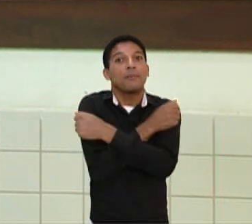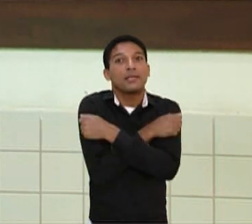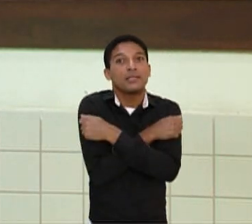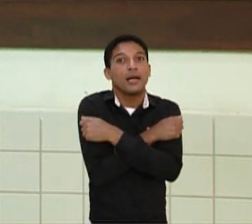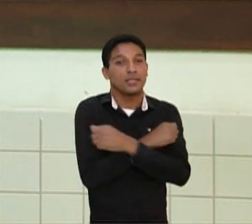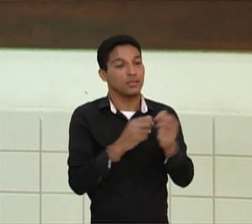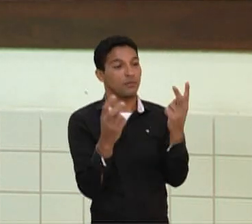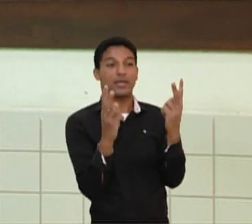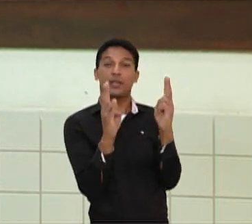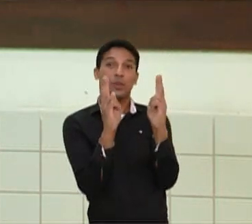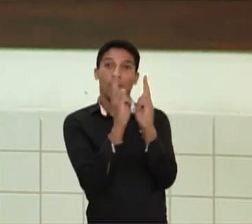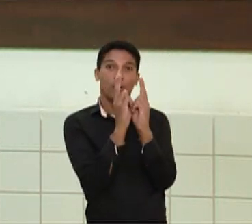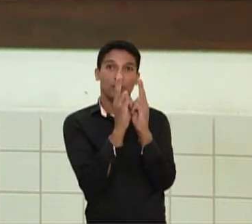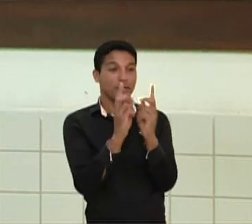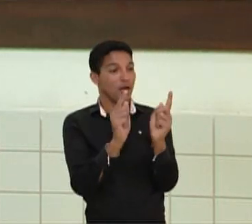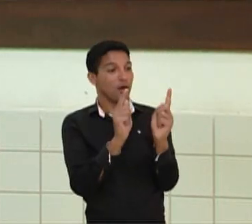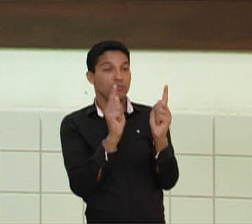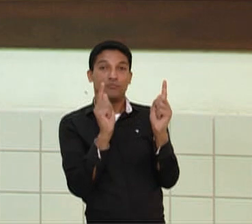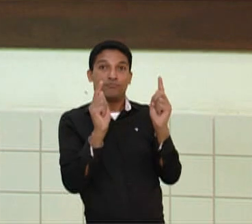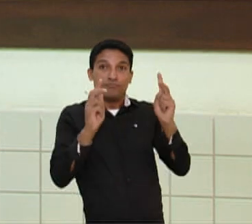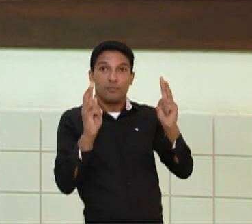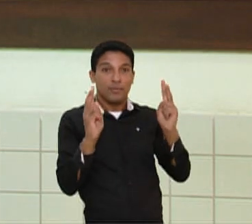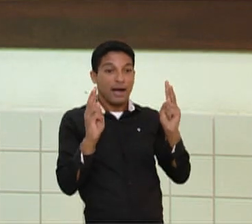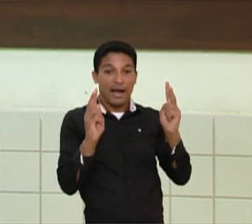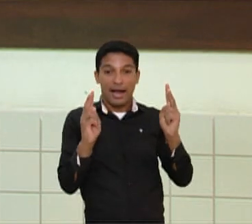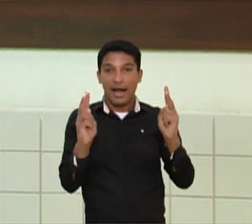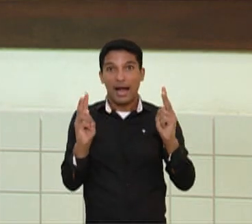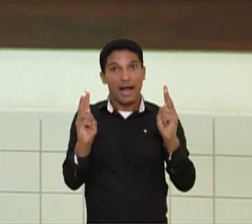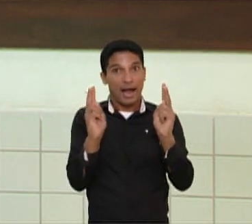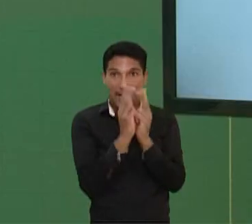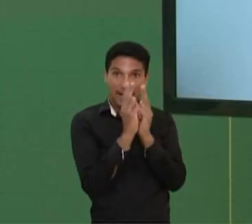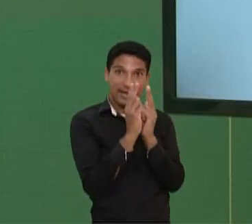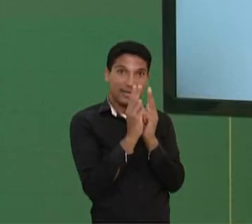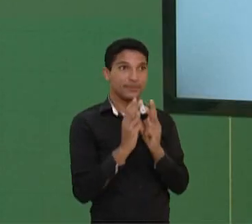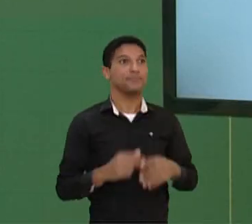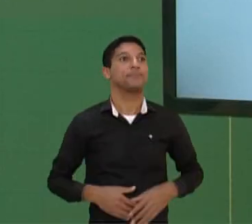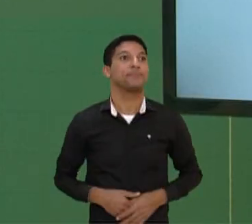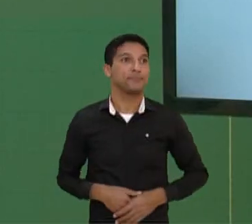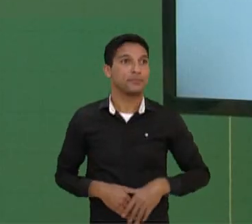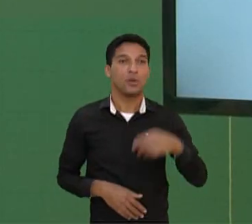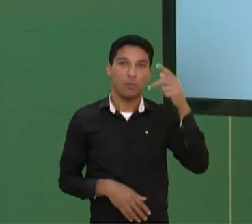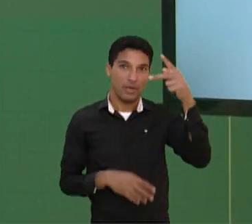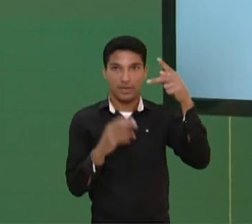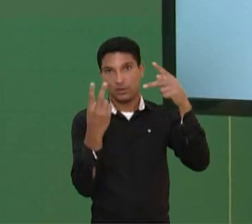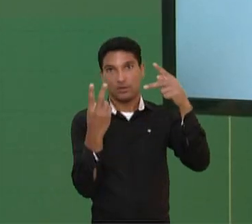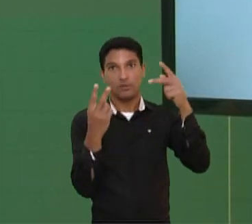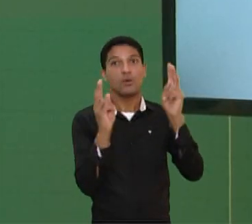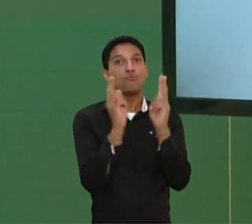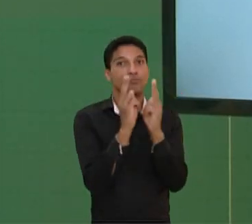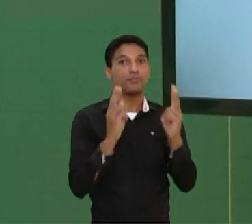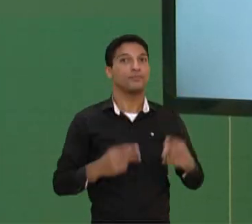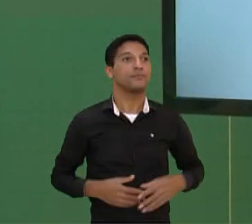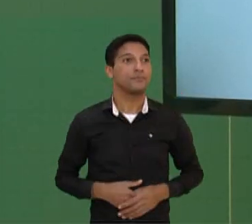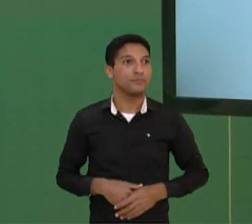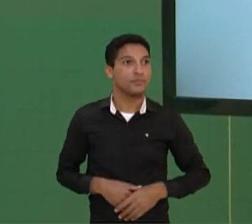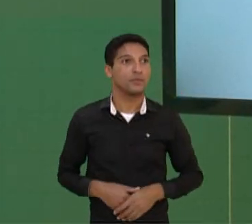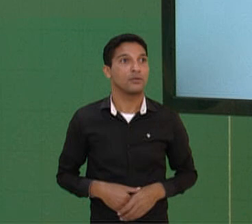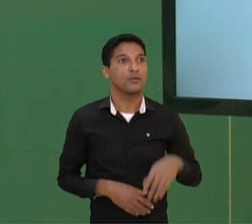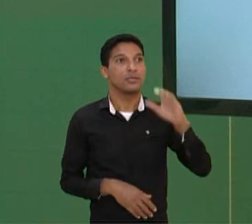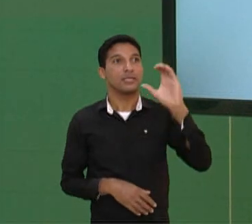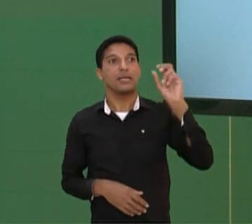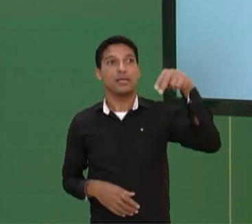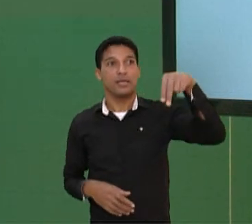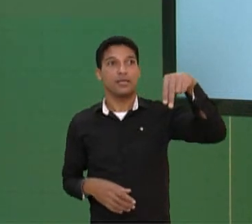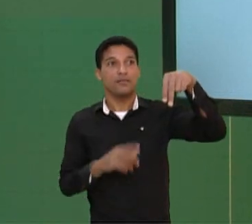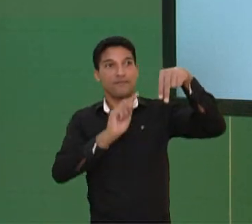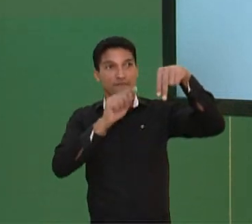Então, o nosso P vale 2, ok? A equação da combinação é a seguinte. C, NP, N,